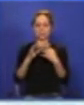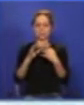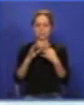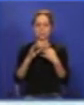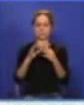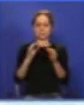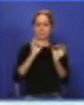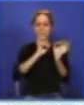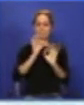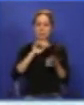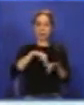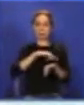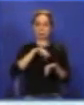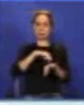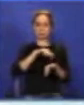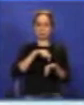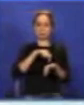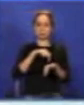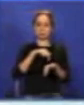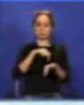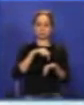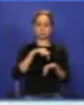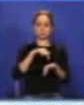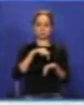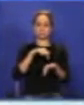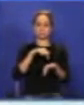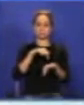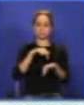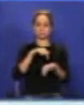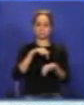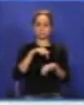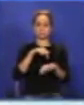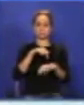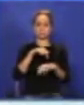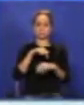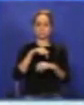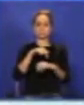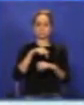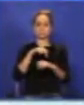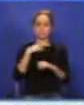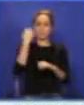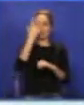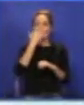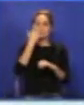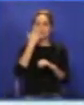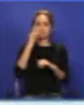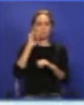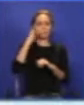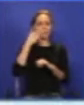estes tratamentos são demorados, não diminuir do ponto de vista da imagem